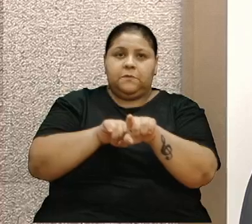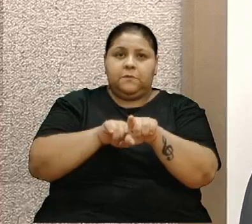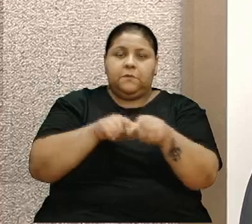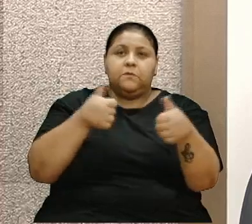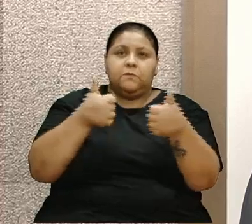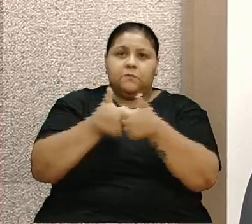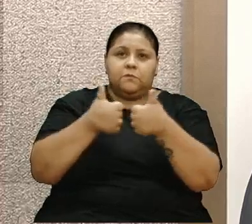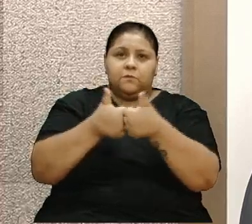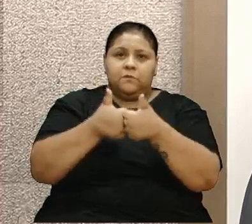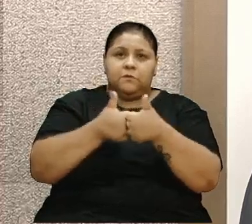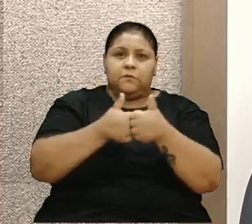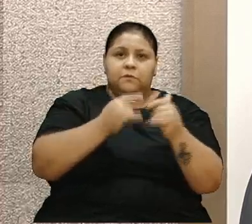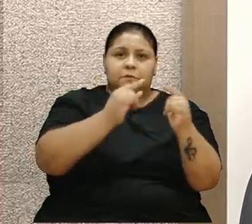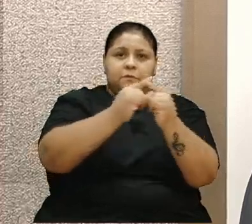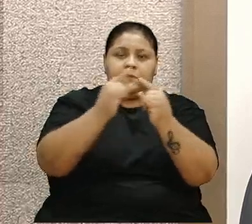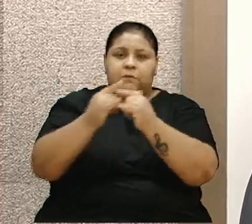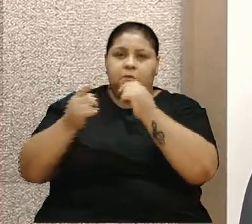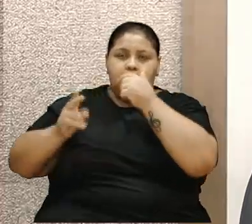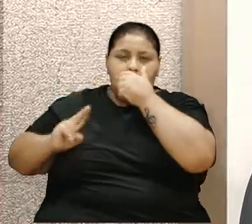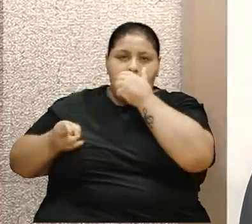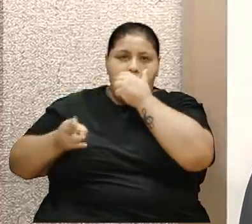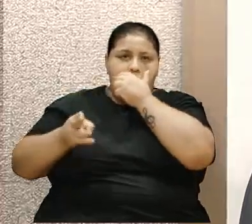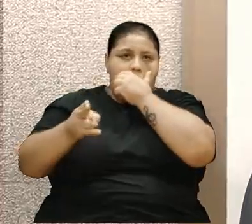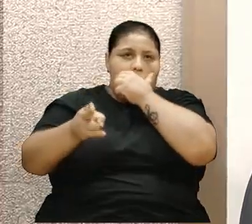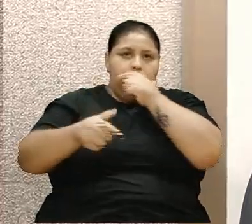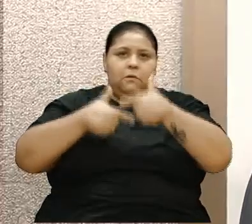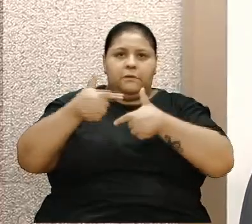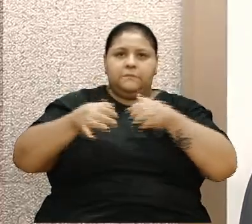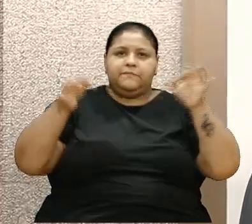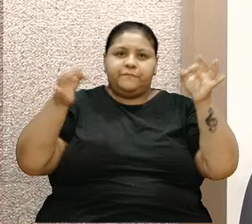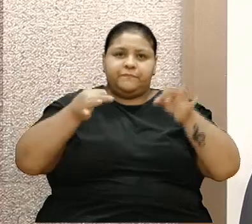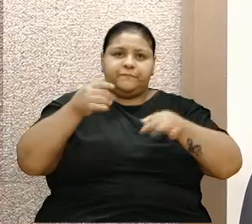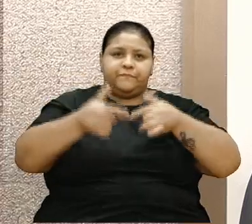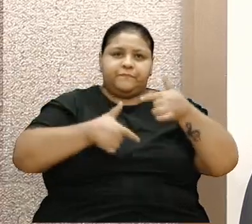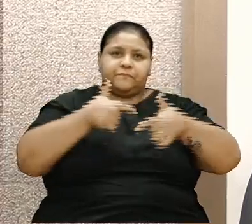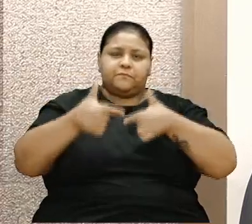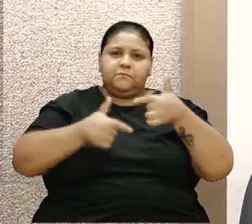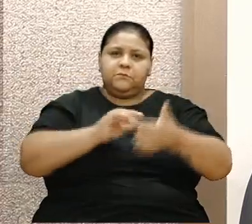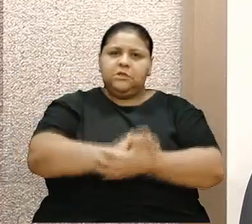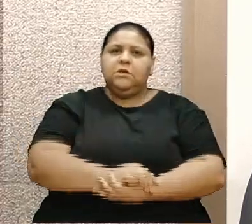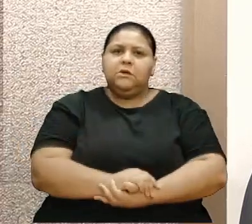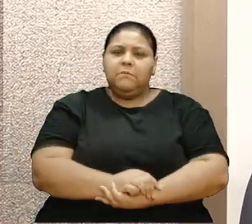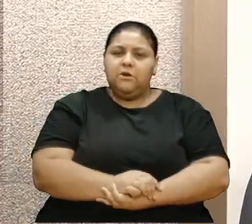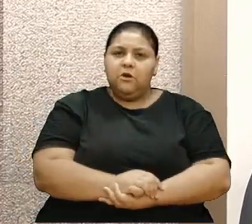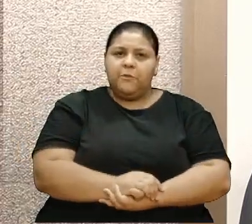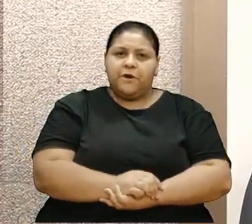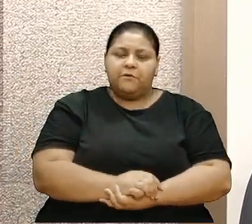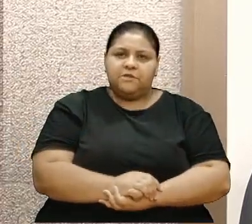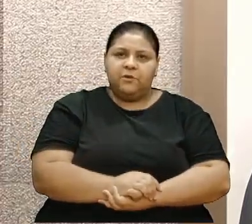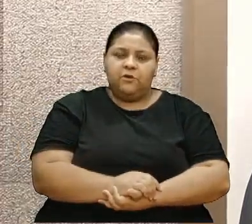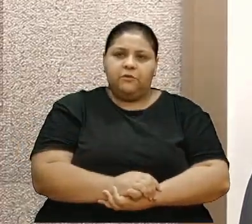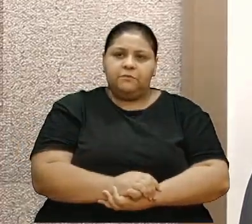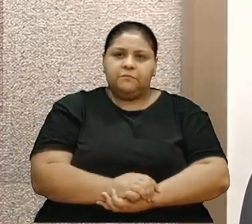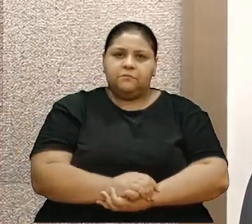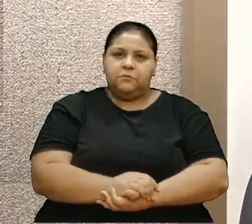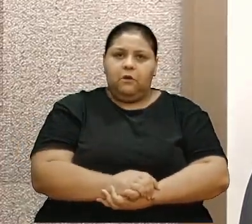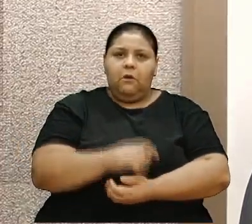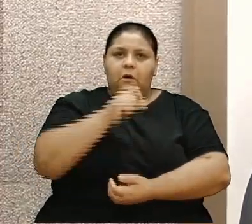assim, para que o Instituto continuasse prestando esse belo trabalho, então, para a cidade. Então, nesse